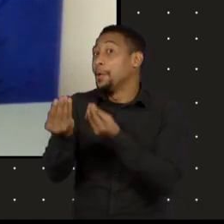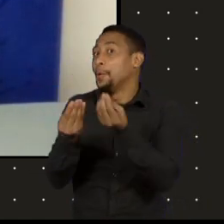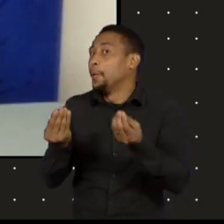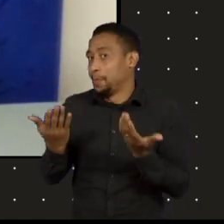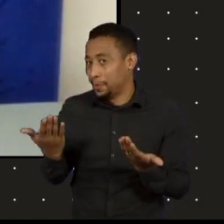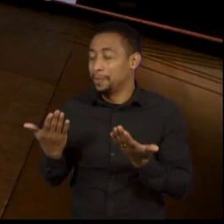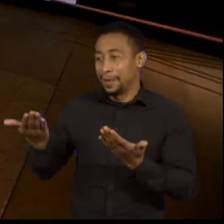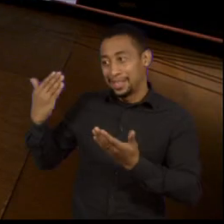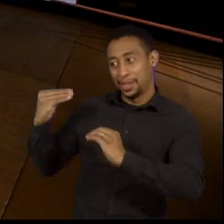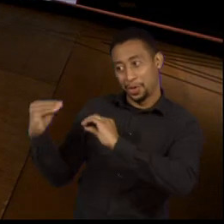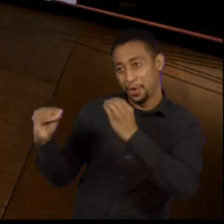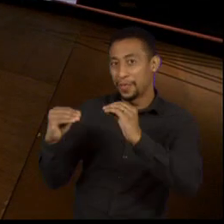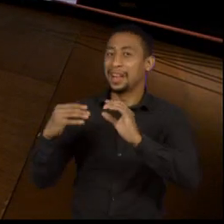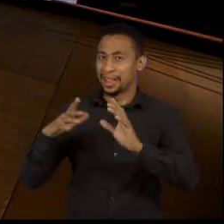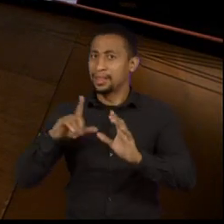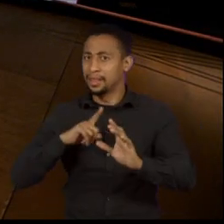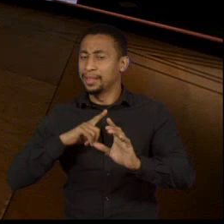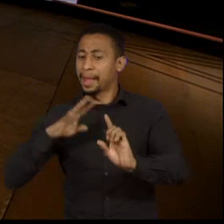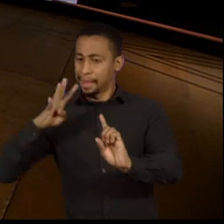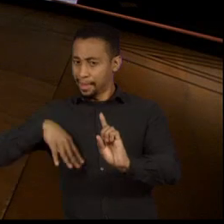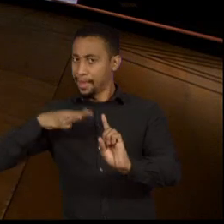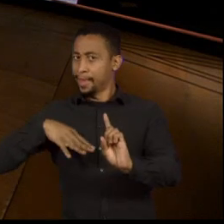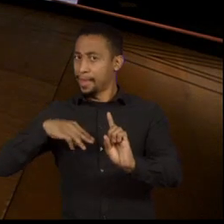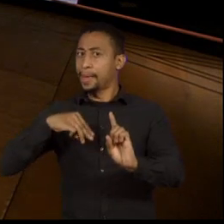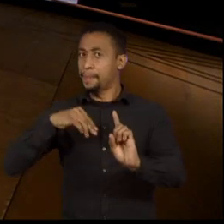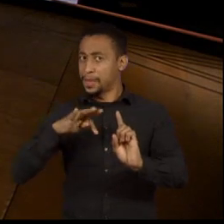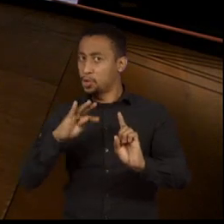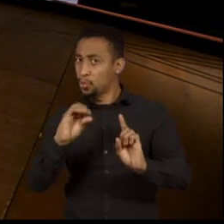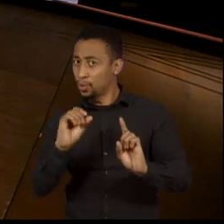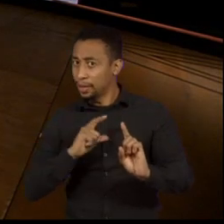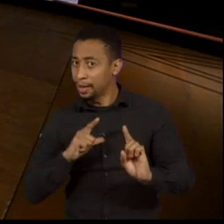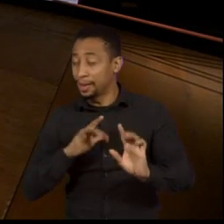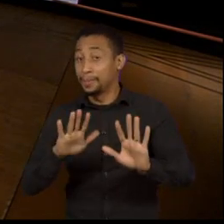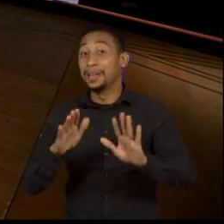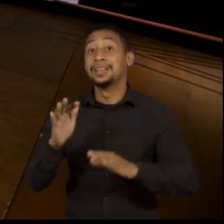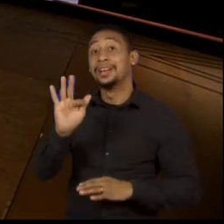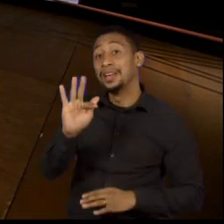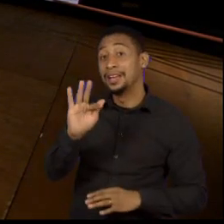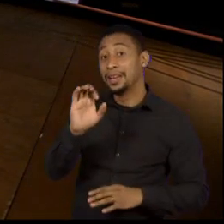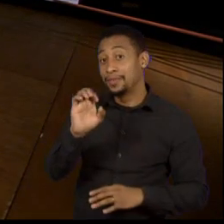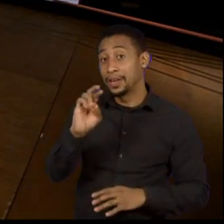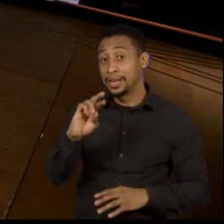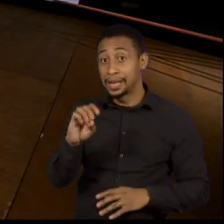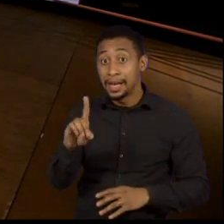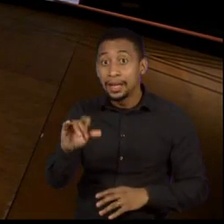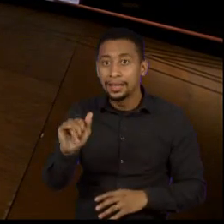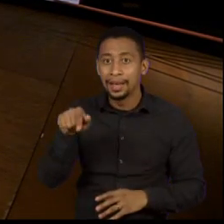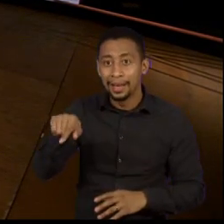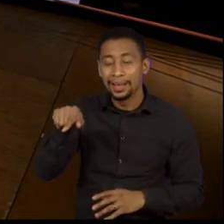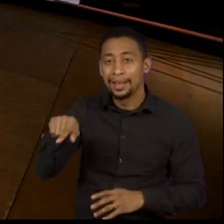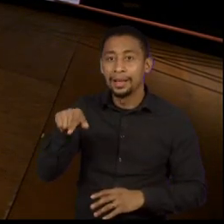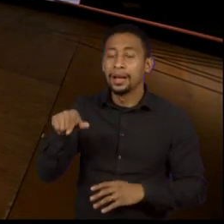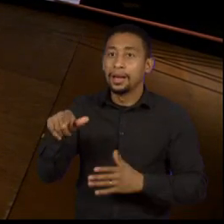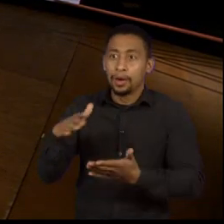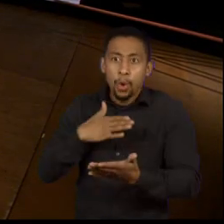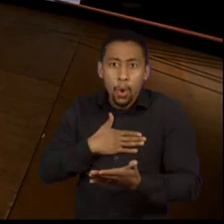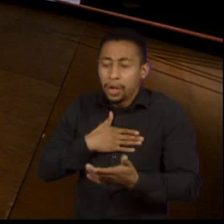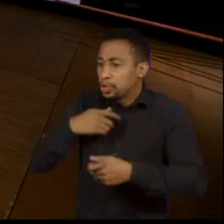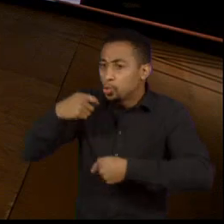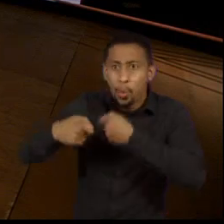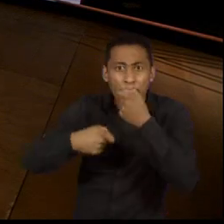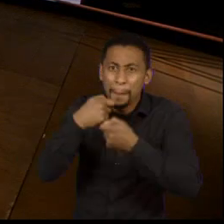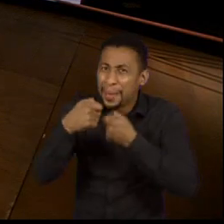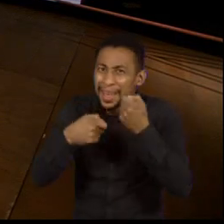muitos mitos, né, nessa área, mas dizem que Fernanda Montenegro, por exemplo, gosta de comer, ela come, e faz. Eu não